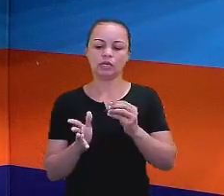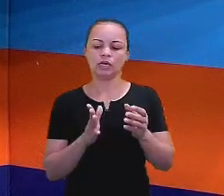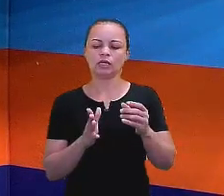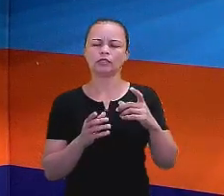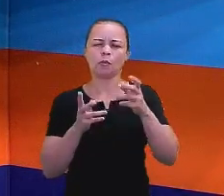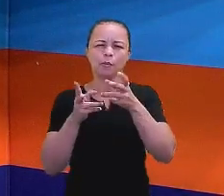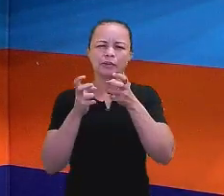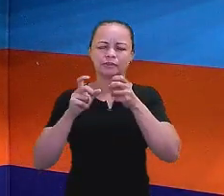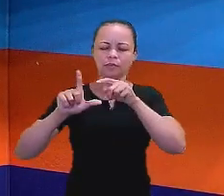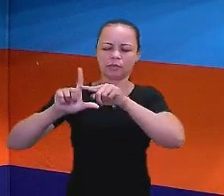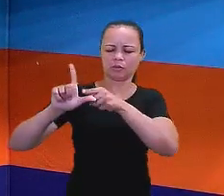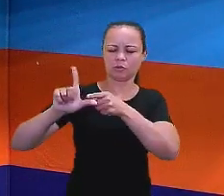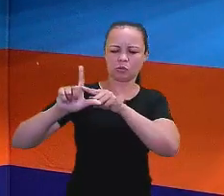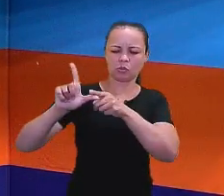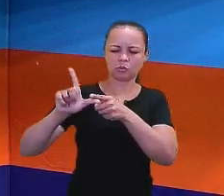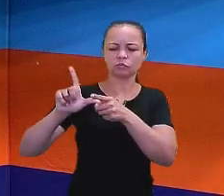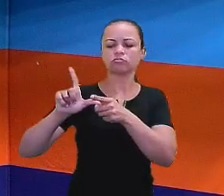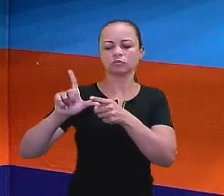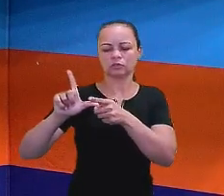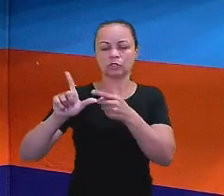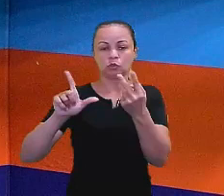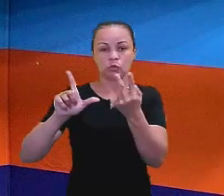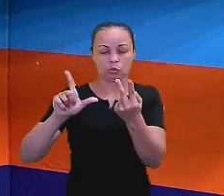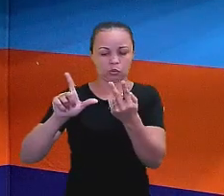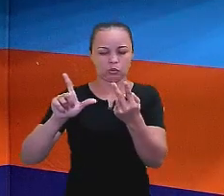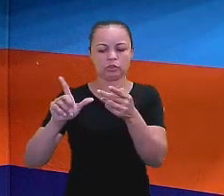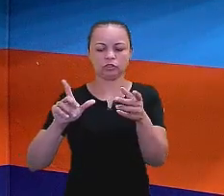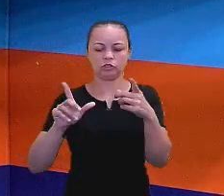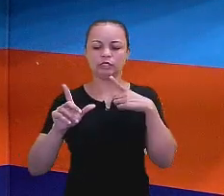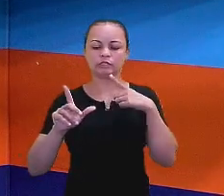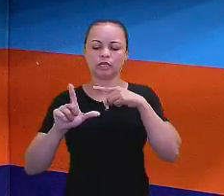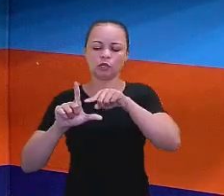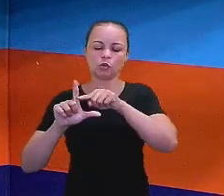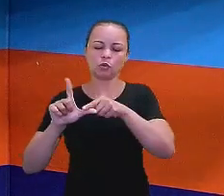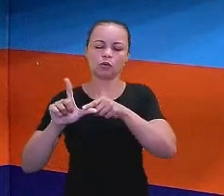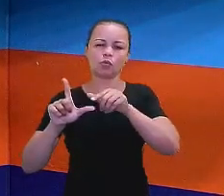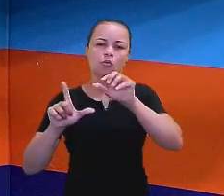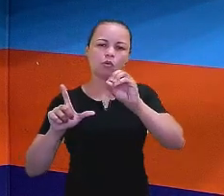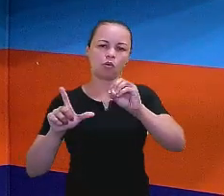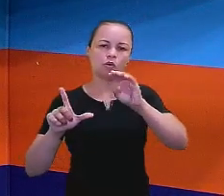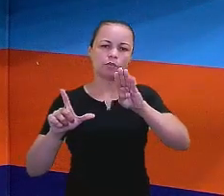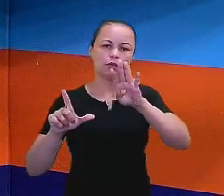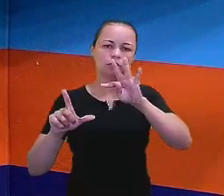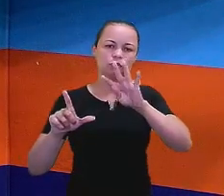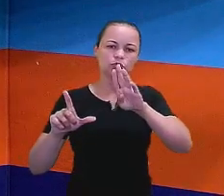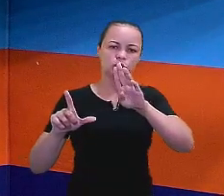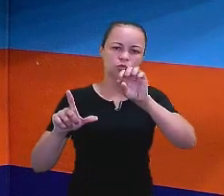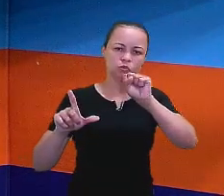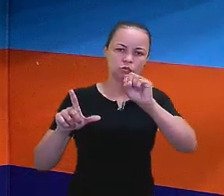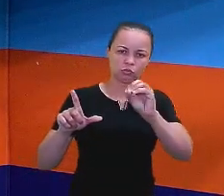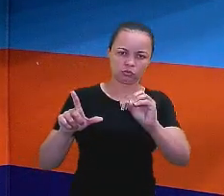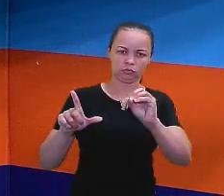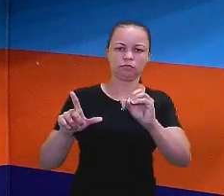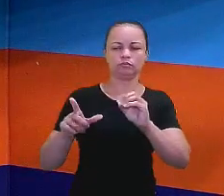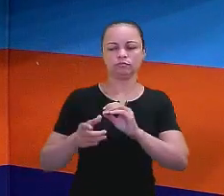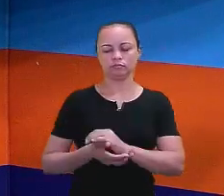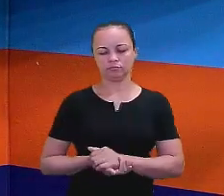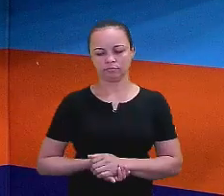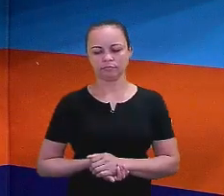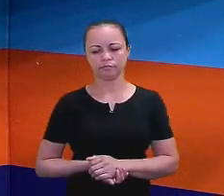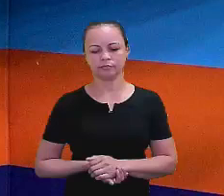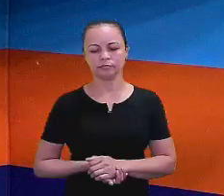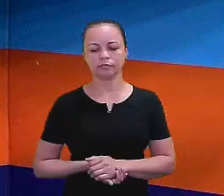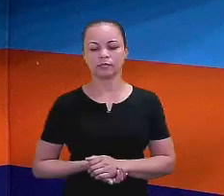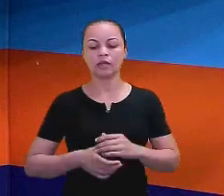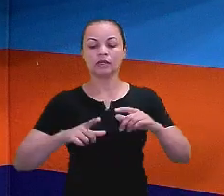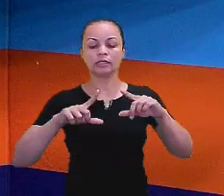tenho, ó, dois ângulos agudos e eu tenho um ângulo obtuso. Então, esse é um triângulo obtusângulo.